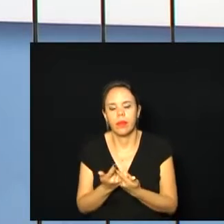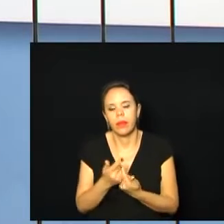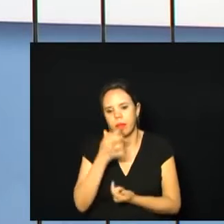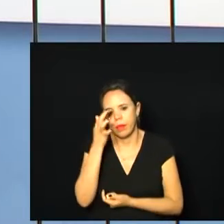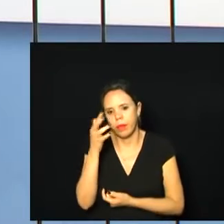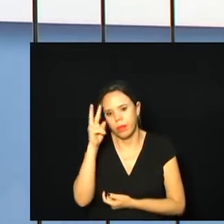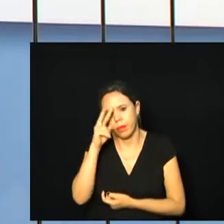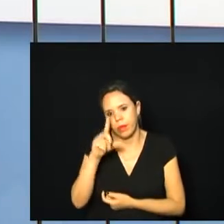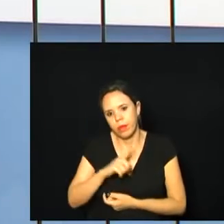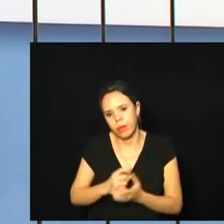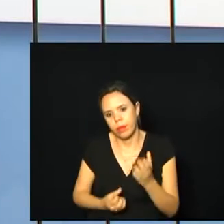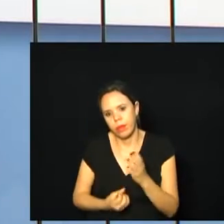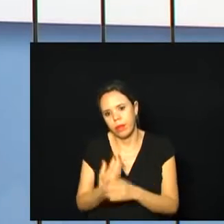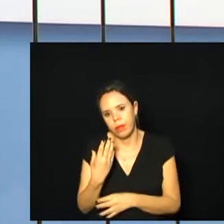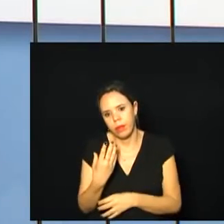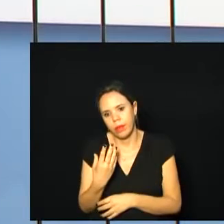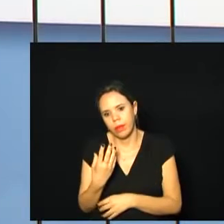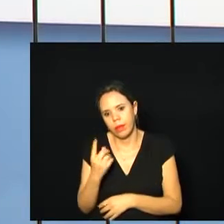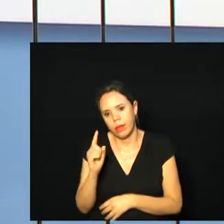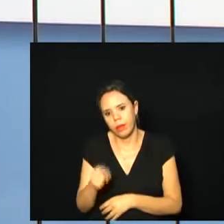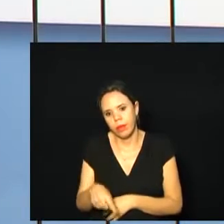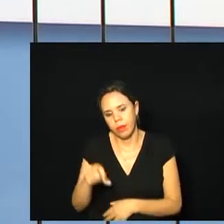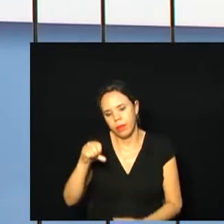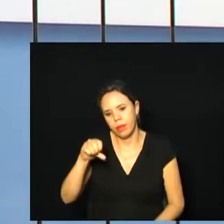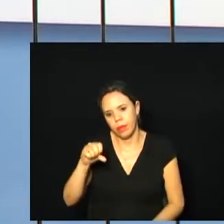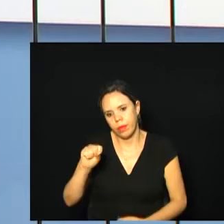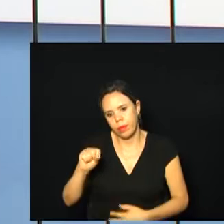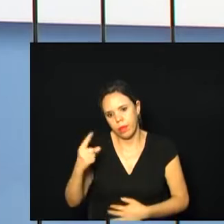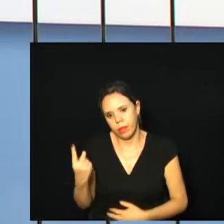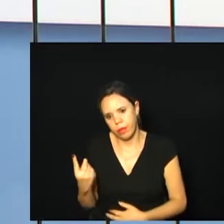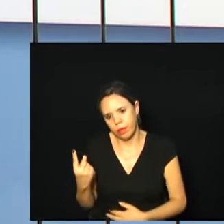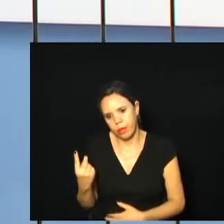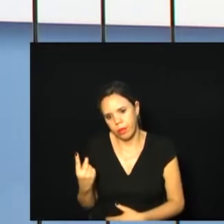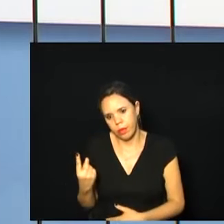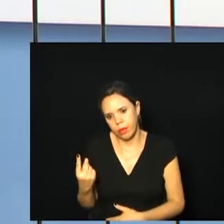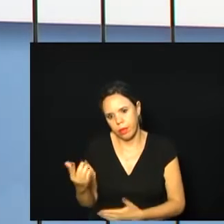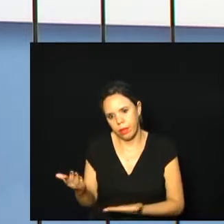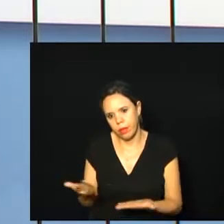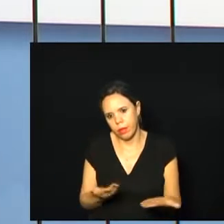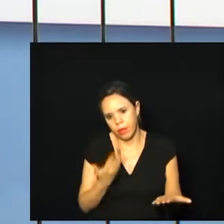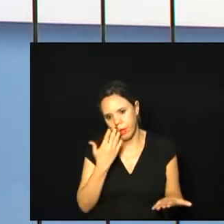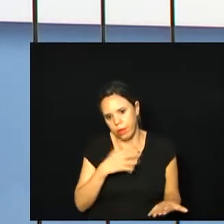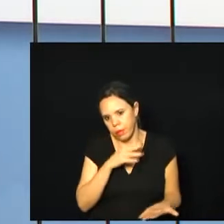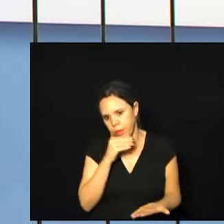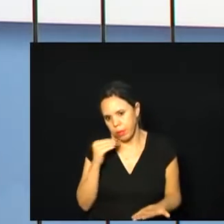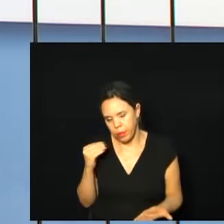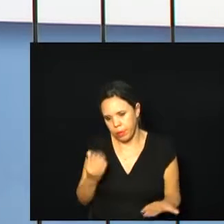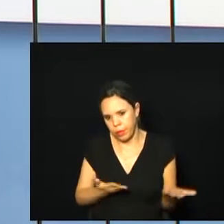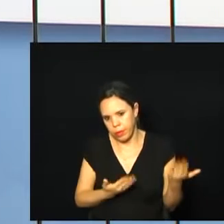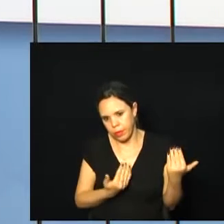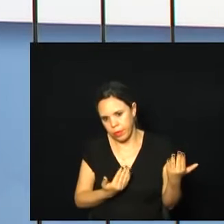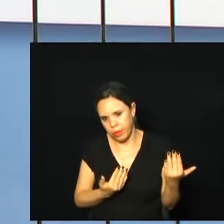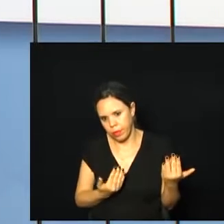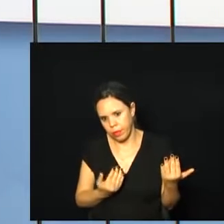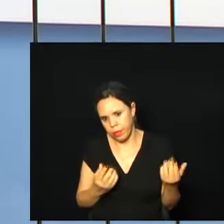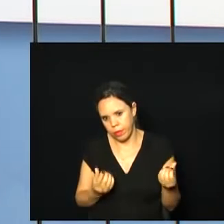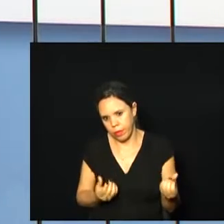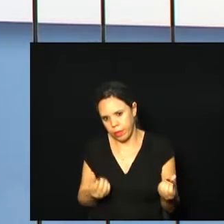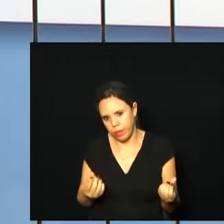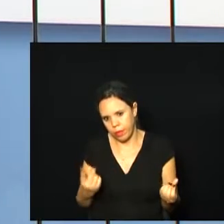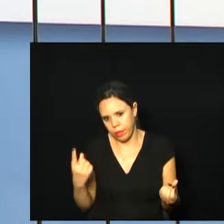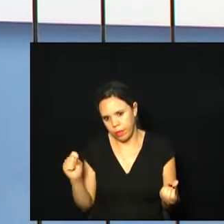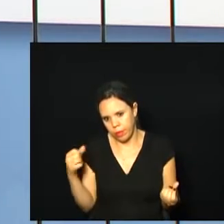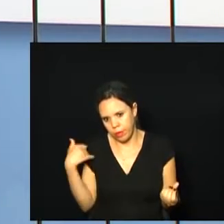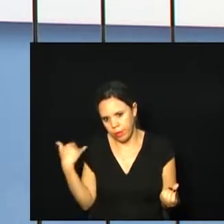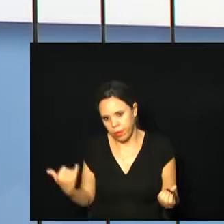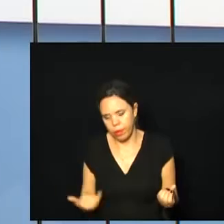gente lembra que ele foi fundado em 1981, recebe crianças, adolescentes e jovens de 6 a